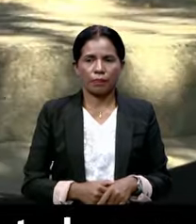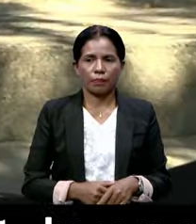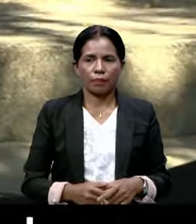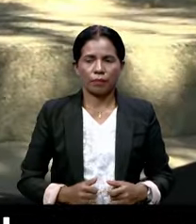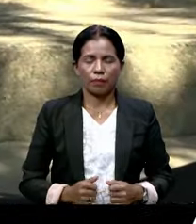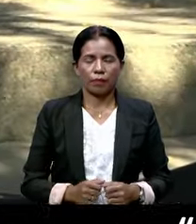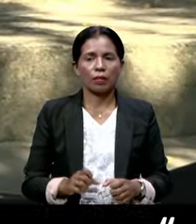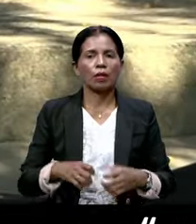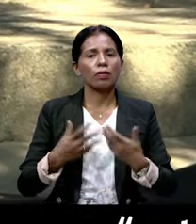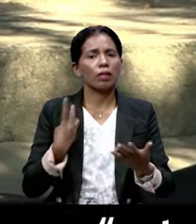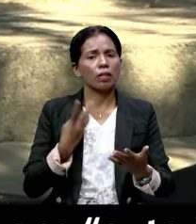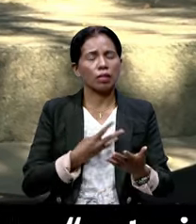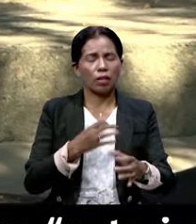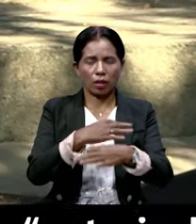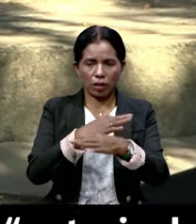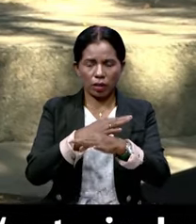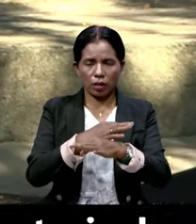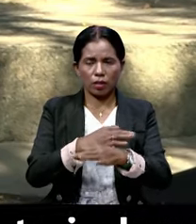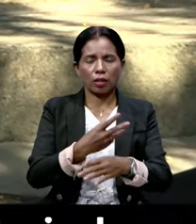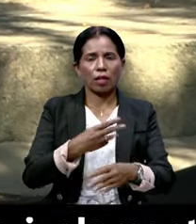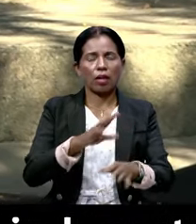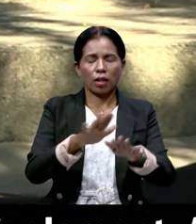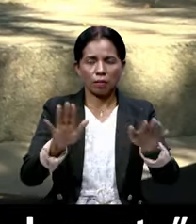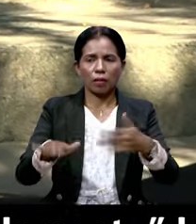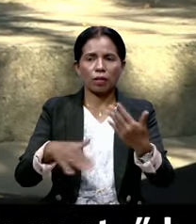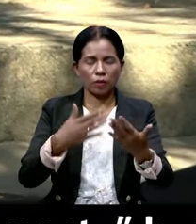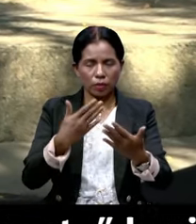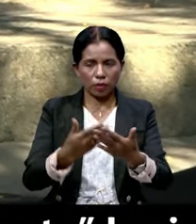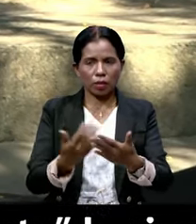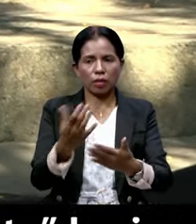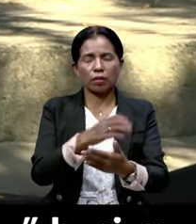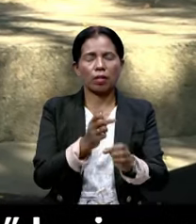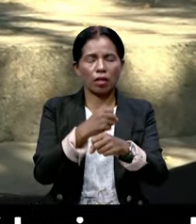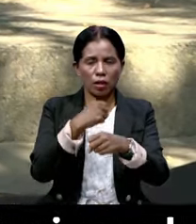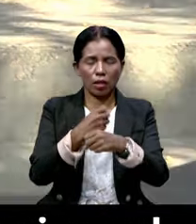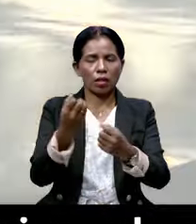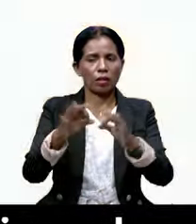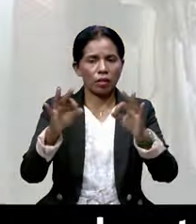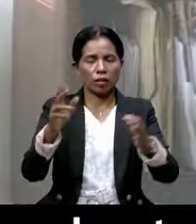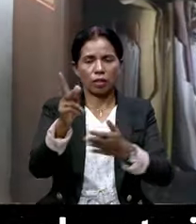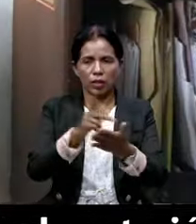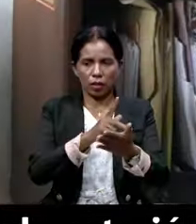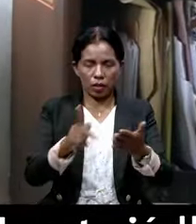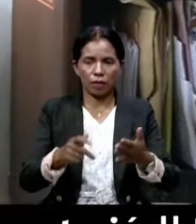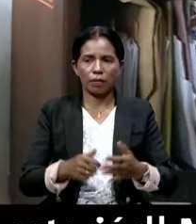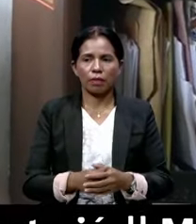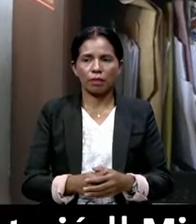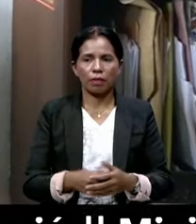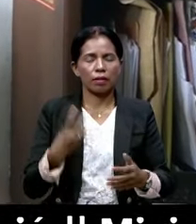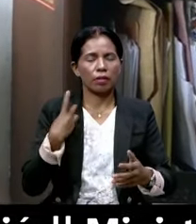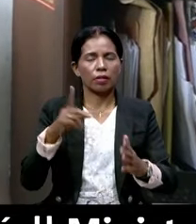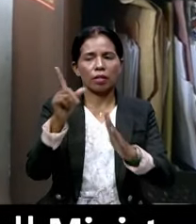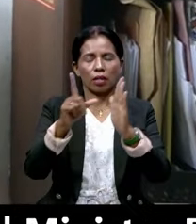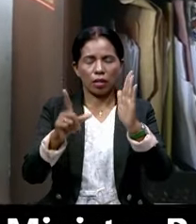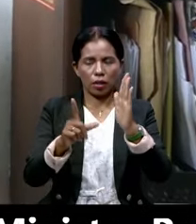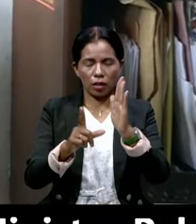E o ensaio que está a comportamento da barra sirania na BGMN que comete teu crime. E tenhas vosso lei